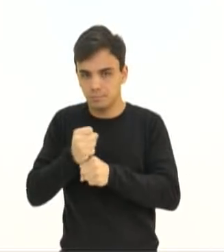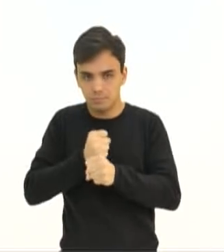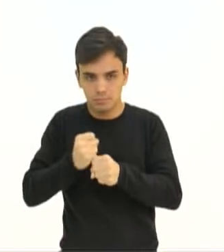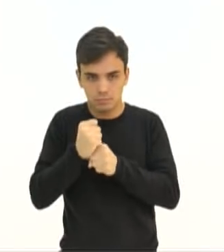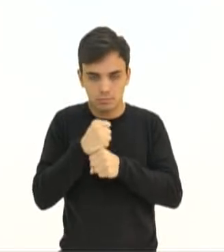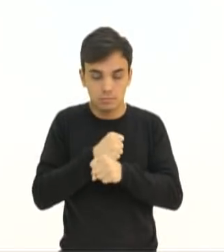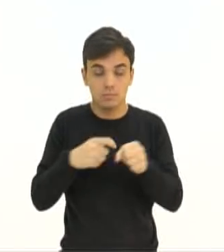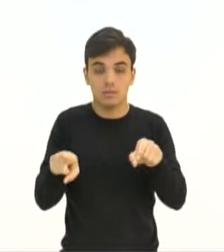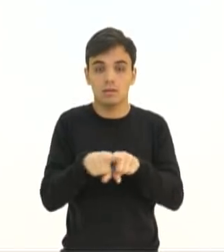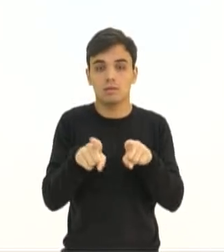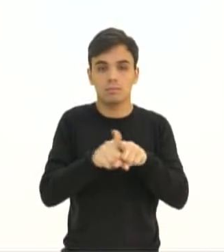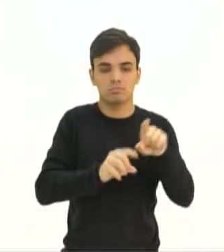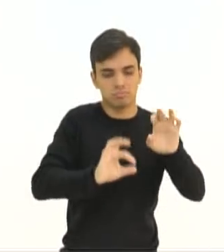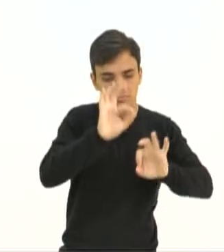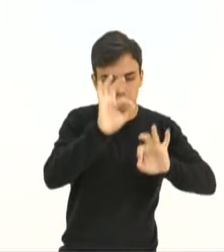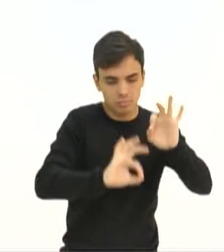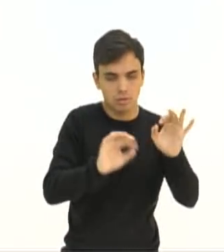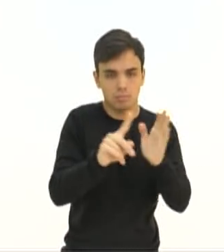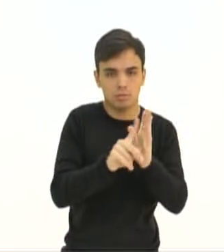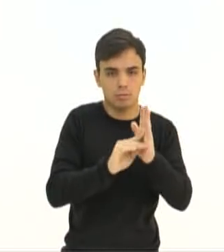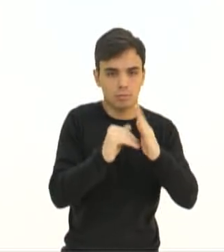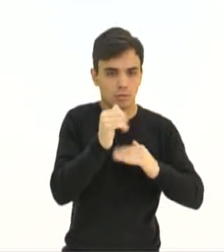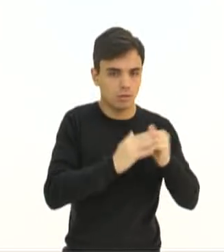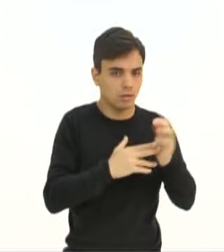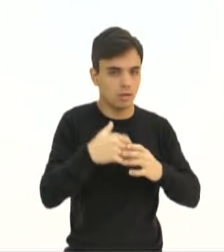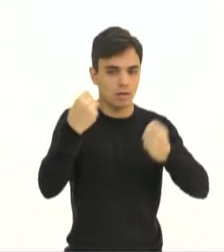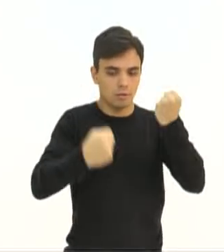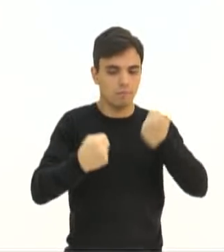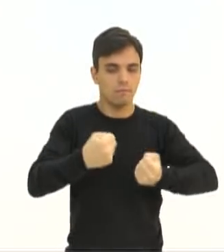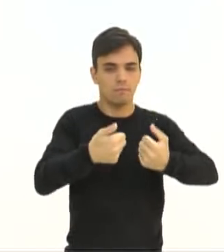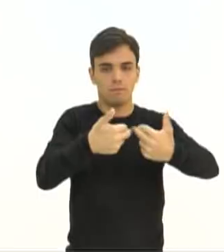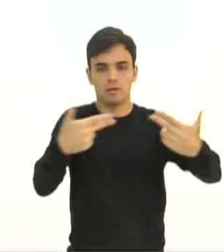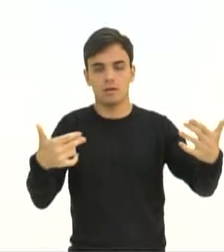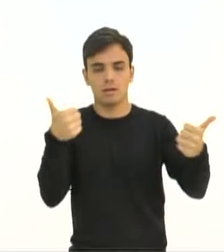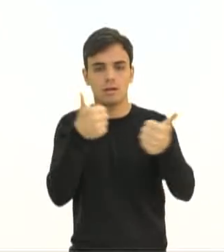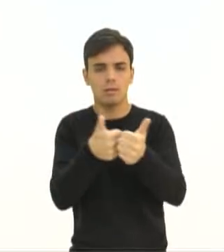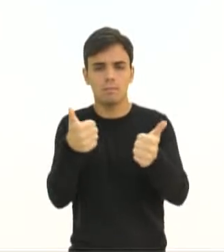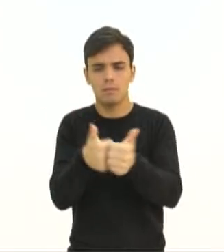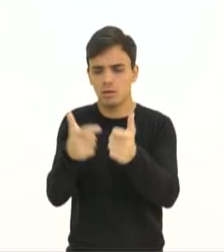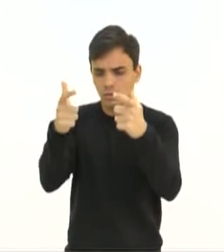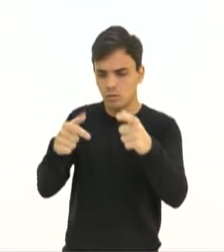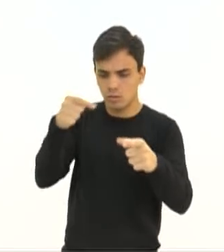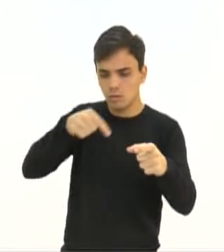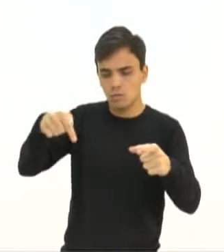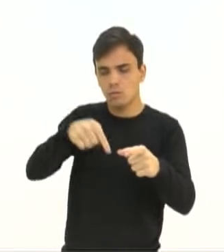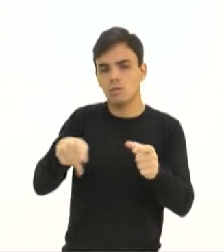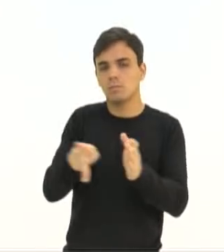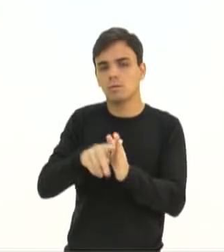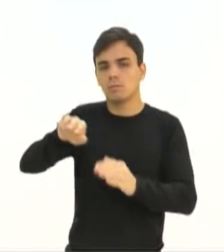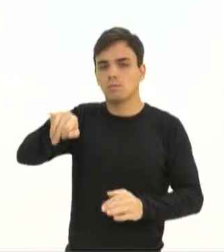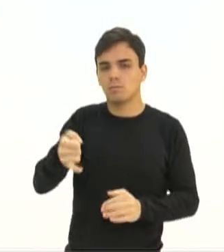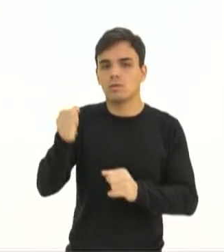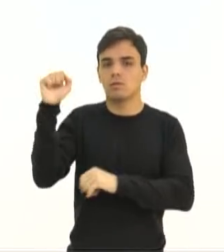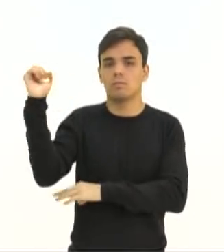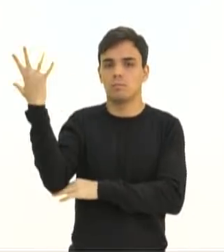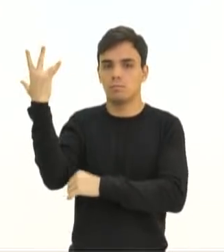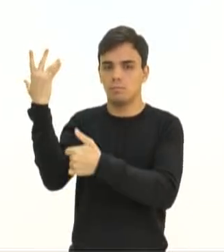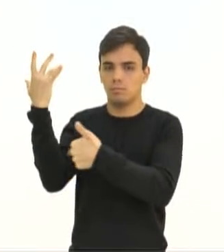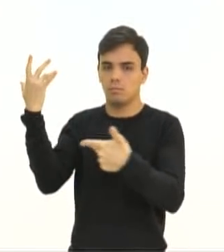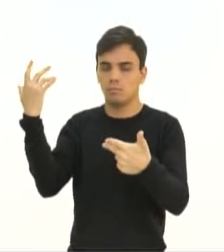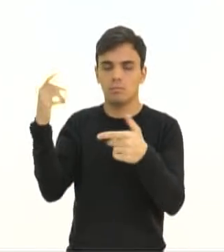as montadoras de veículo estão perto ali de áreas de exploração dos recursos naturais que elas utilizam